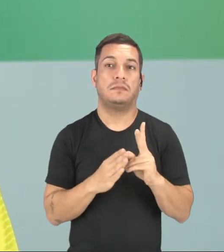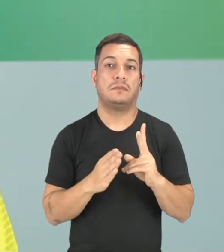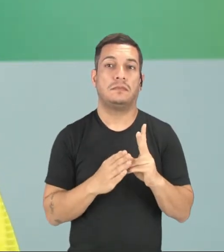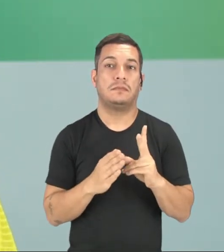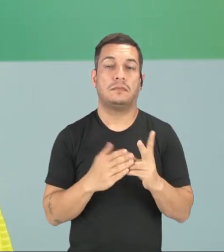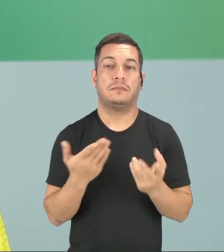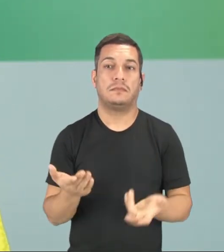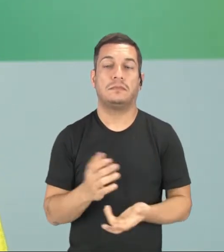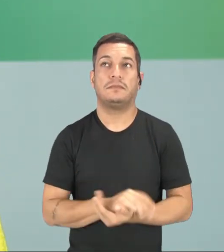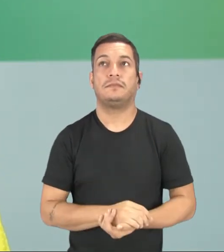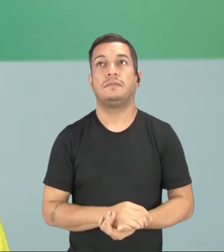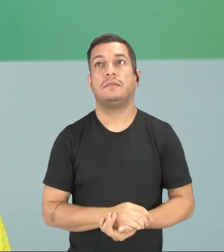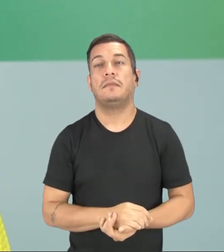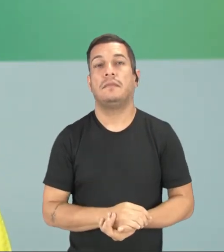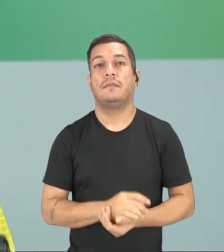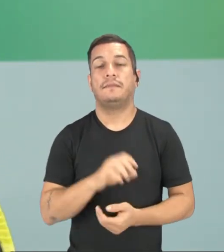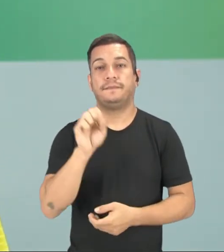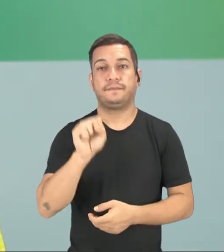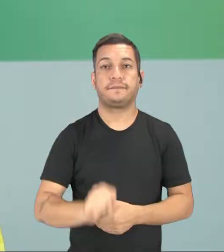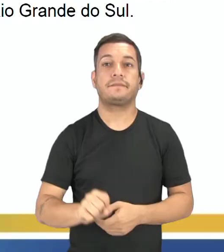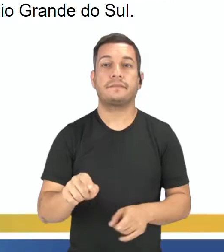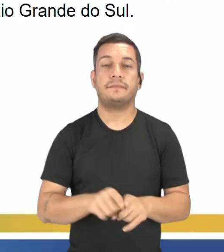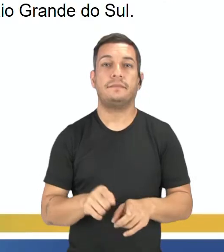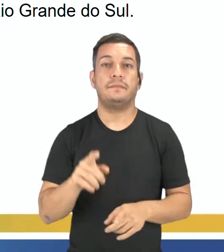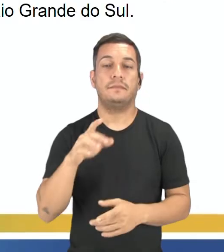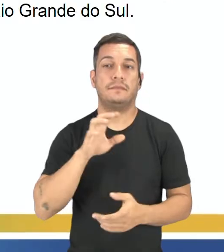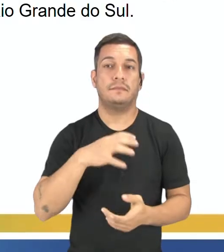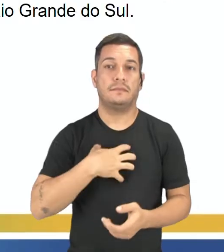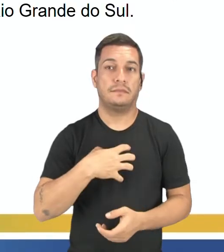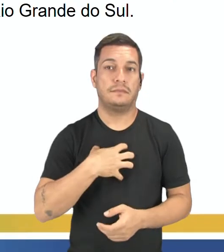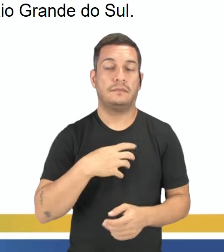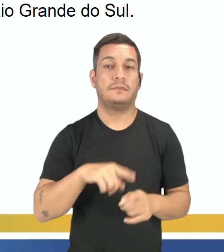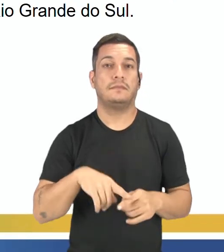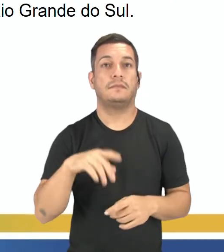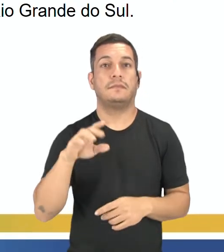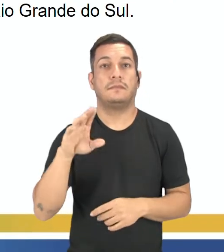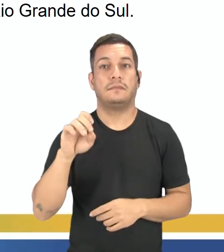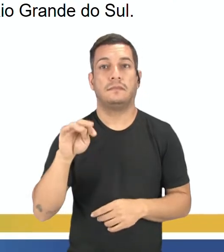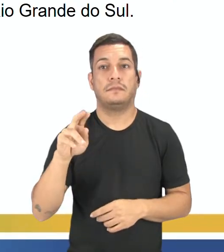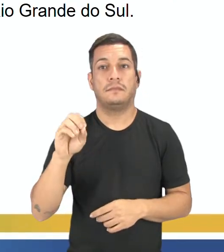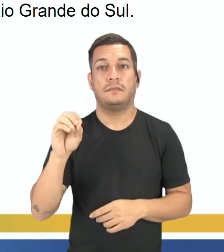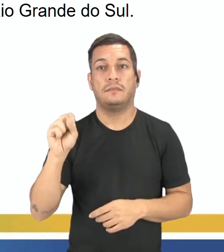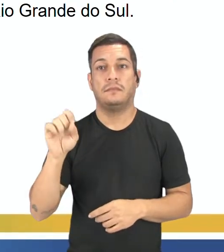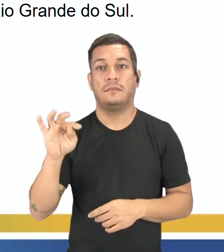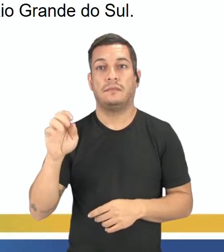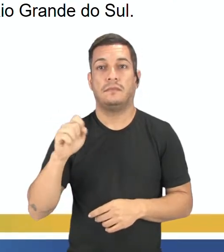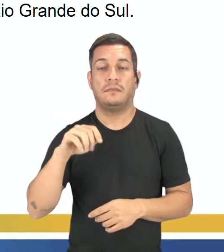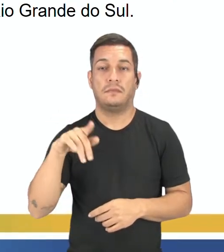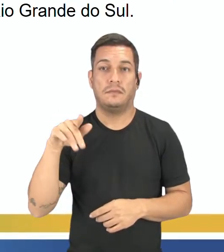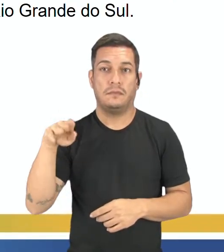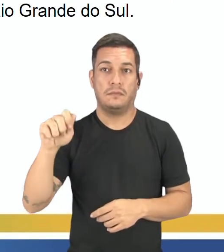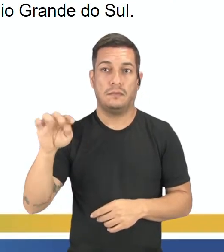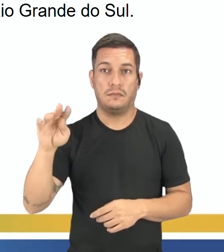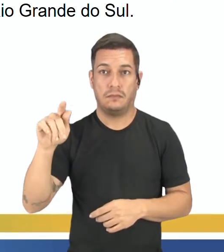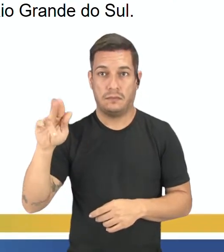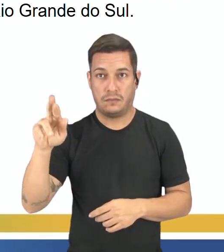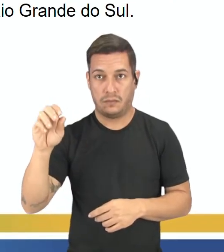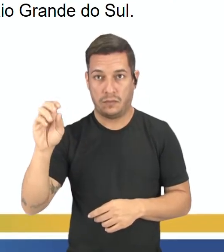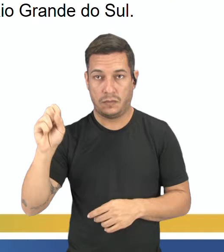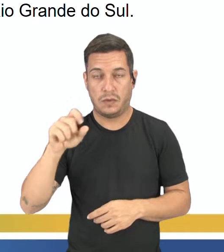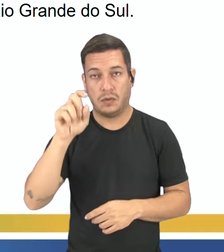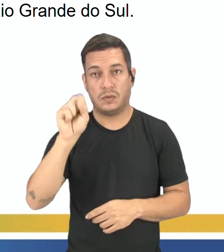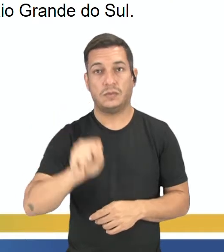índios da nossa região norte. Na região sudeste, o estado da Bahia, na região centro-oeste, o Mato Grosso e